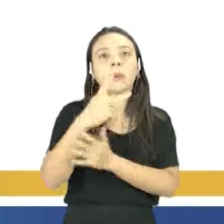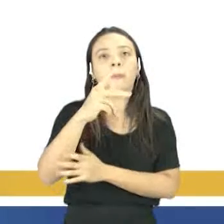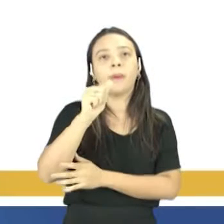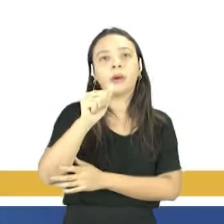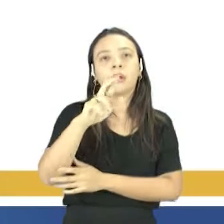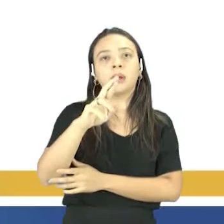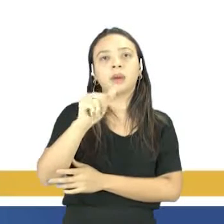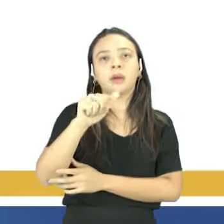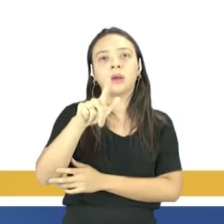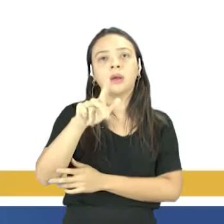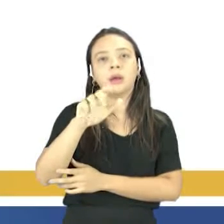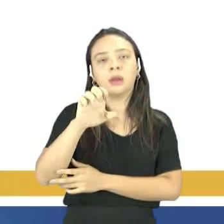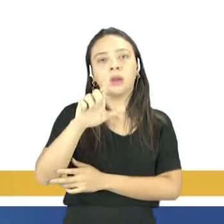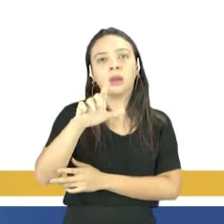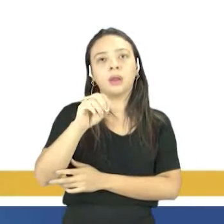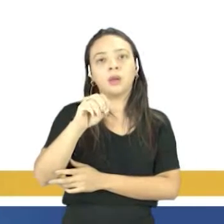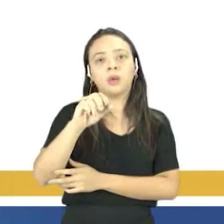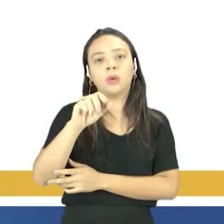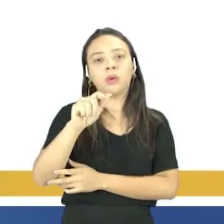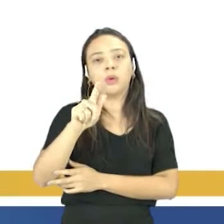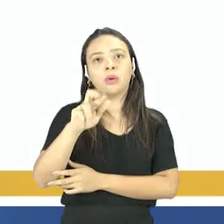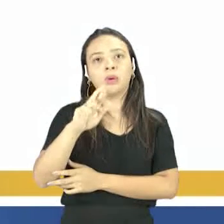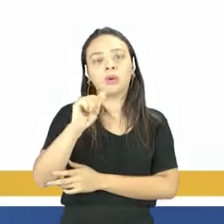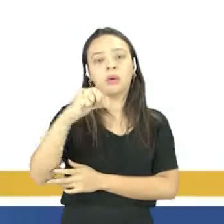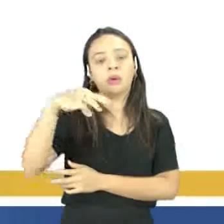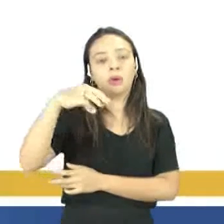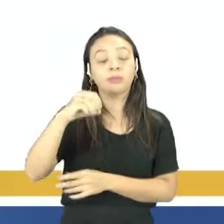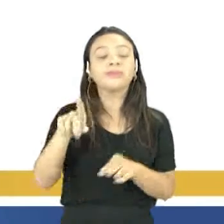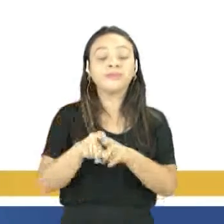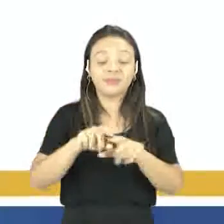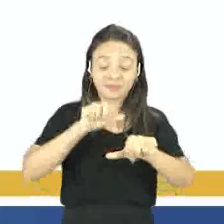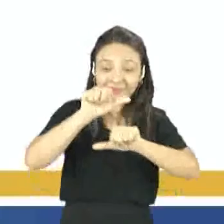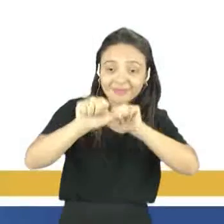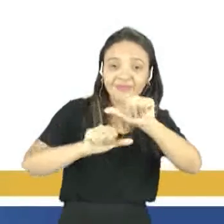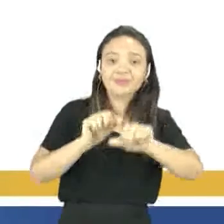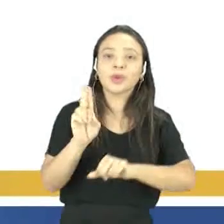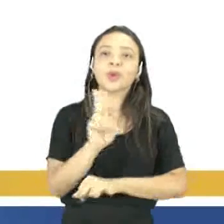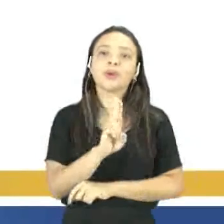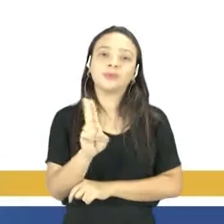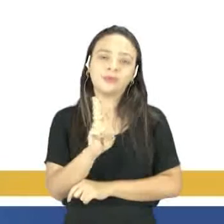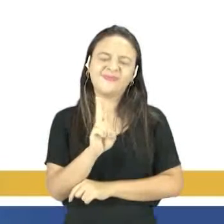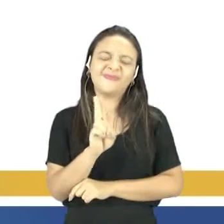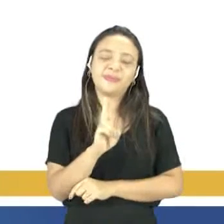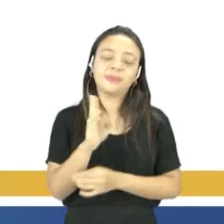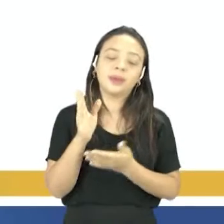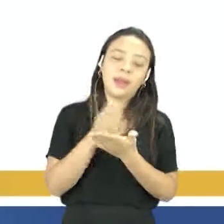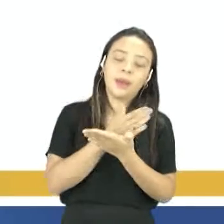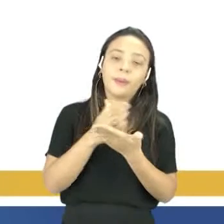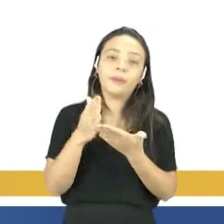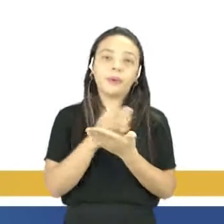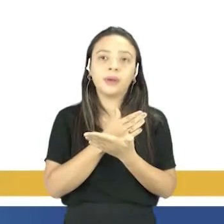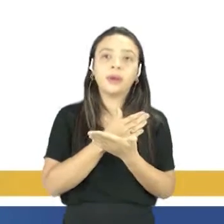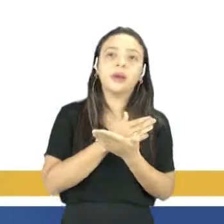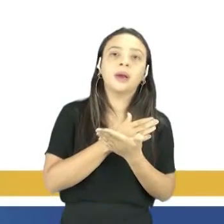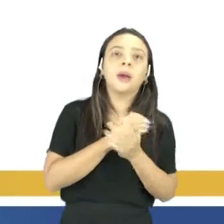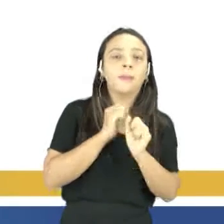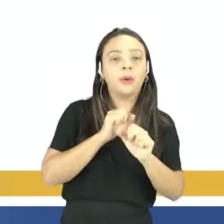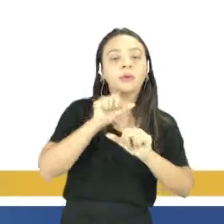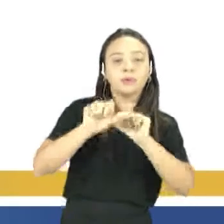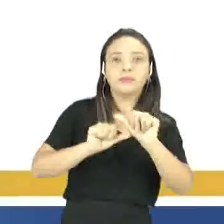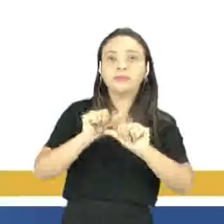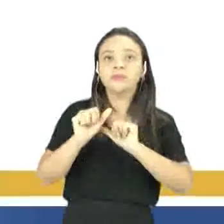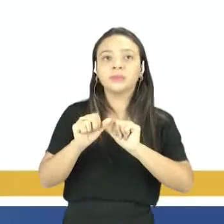repare, gente, que a nomenclatura dos prismas também varia de acordo com o polígono da base. Se a base é um triângulo, é